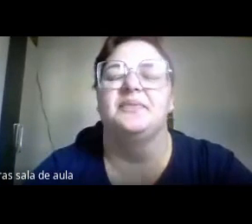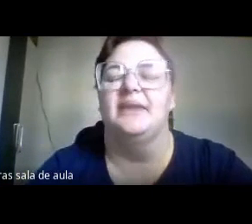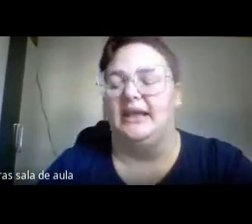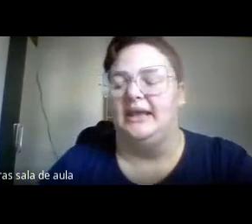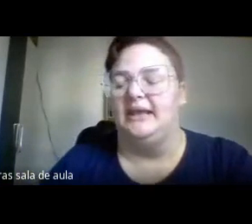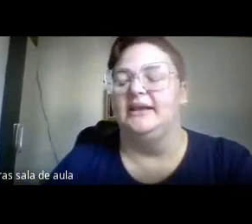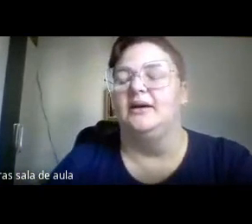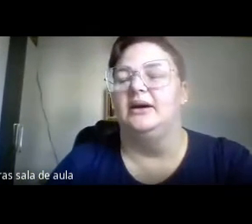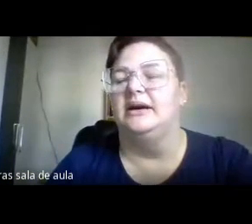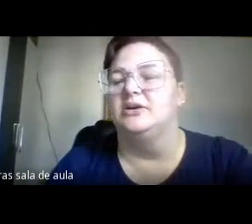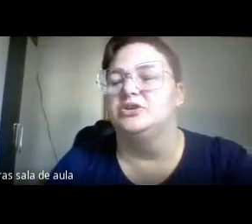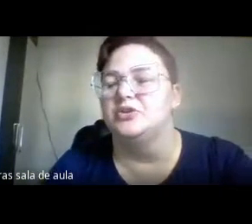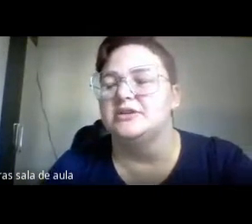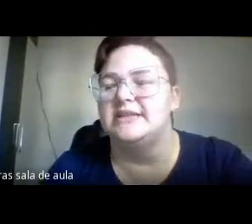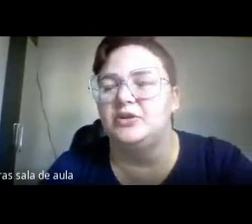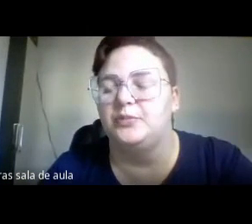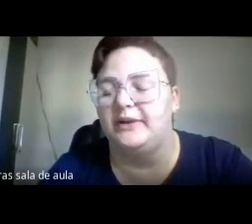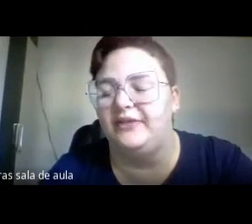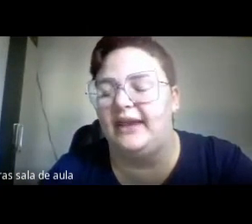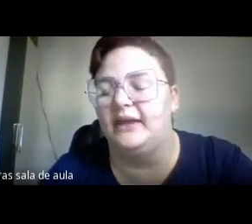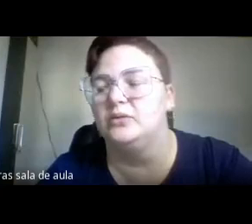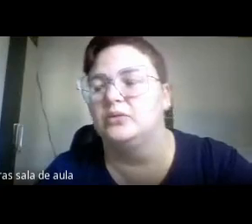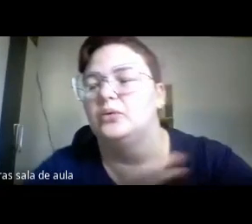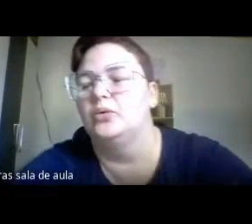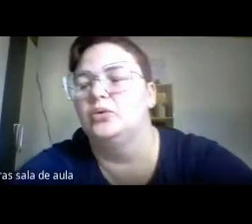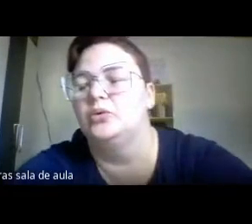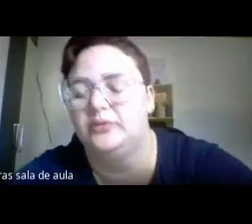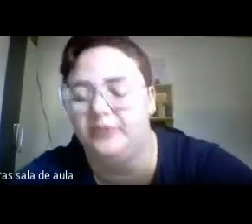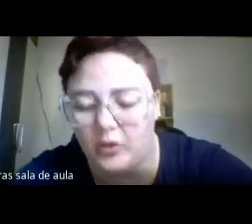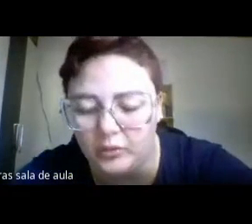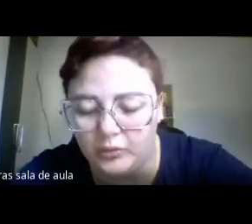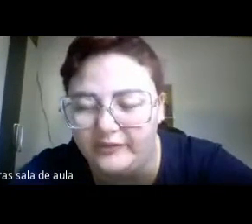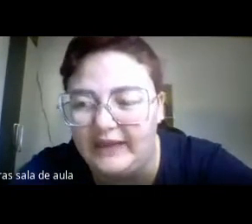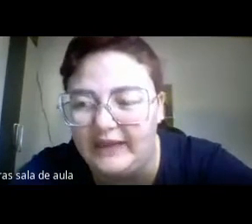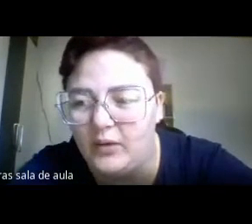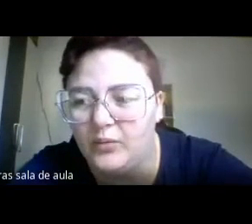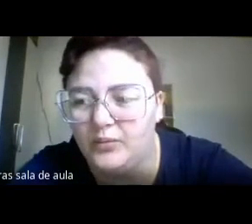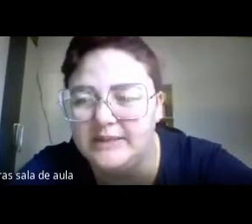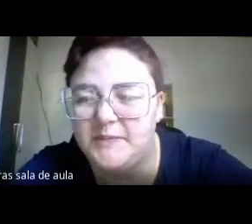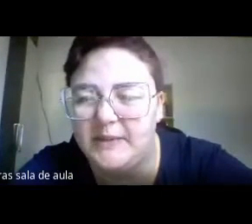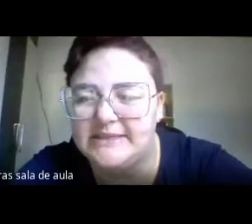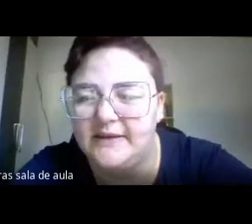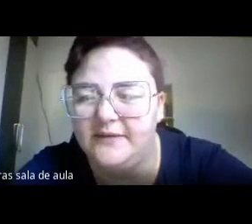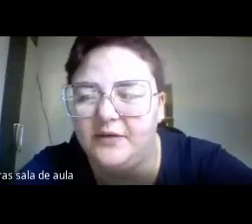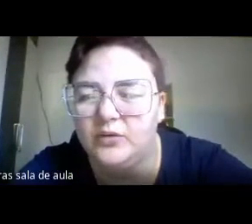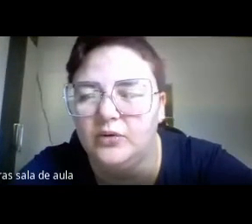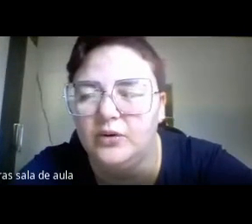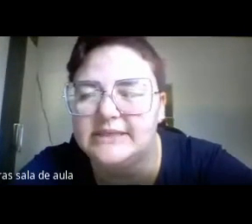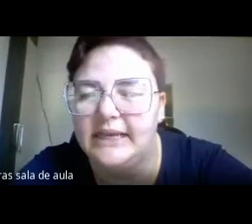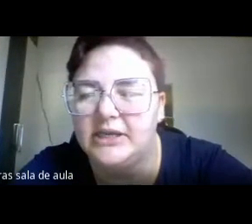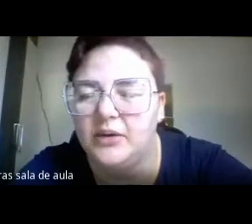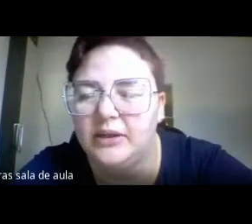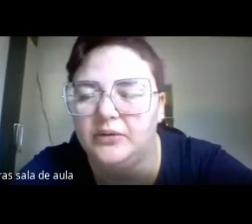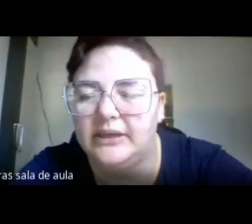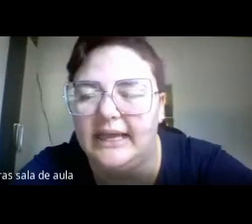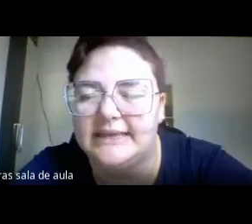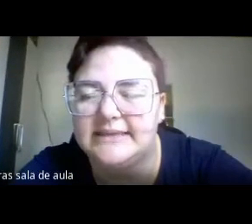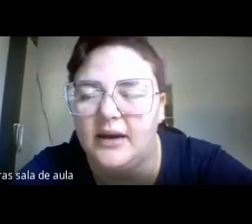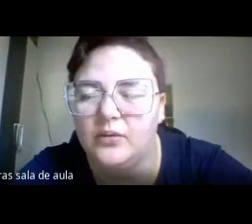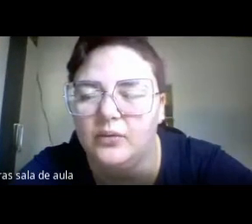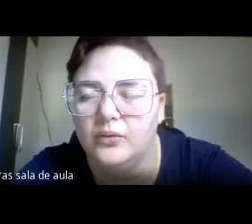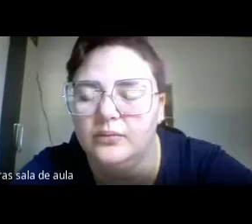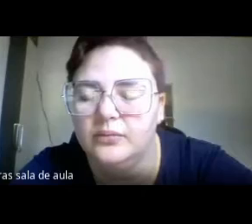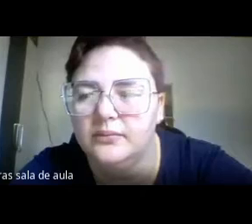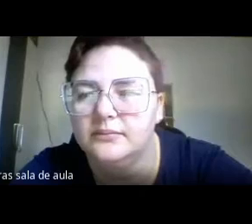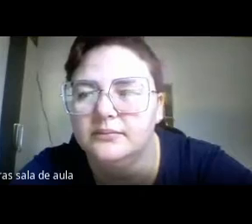Tá? Então, Josi, tu ficou com dúvida em algum em específico? Tu gostaria que eu retornasse